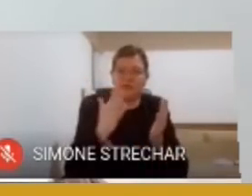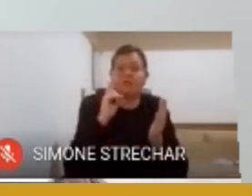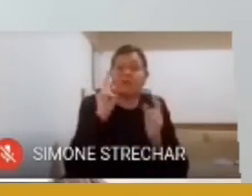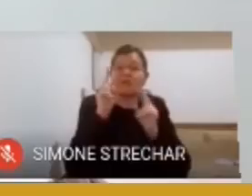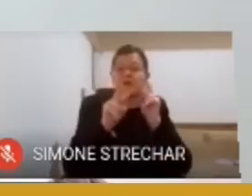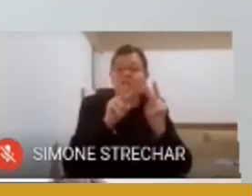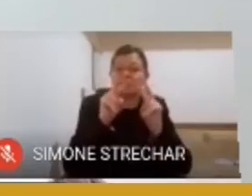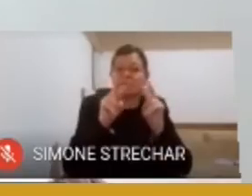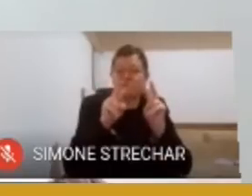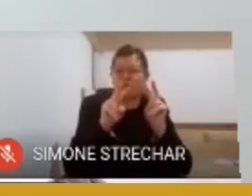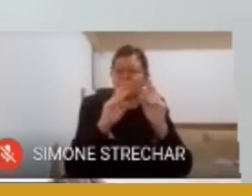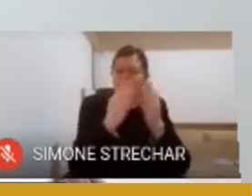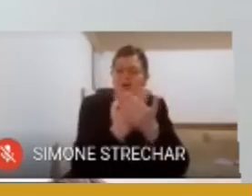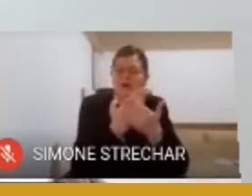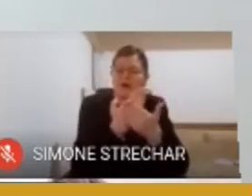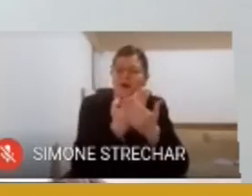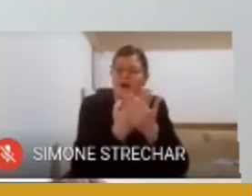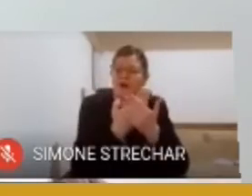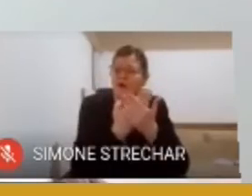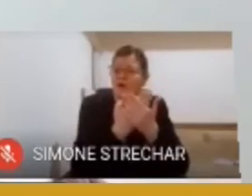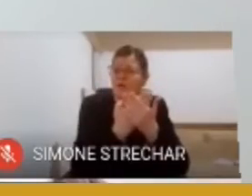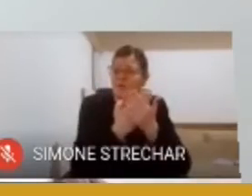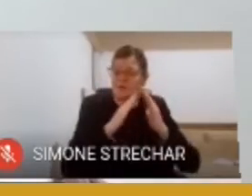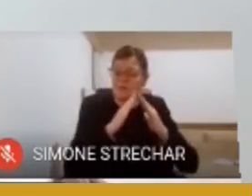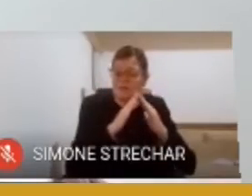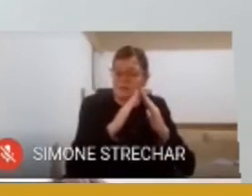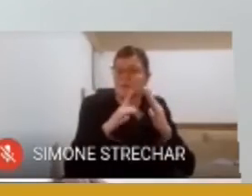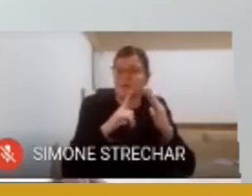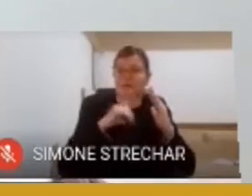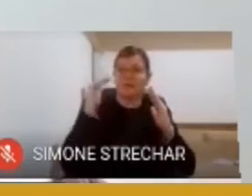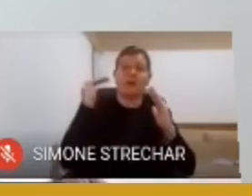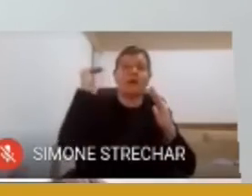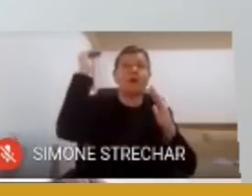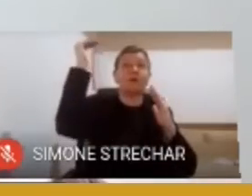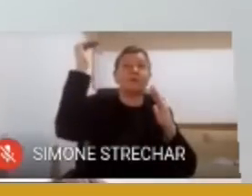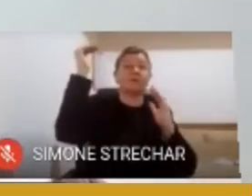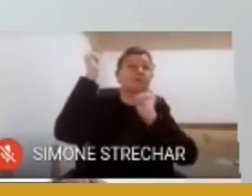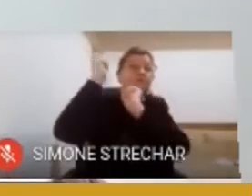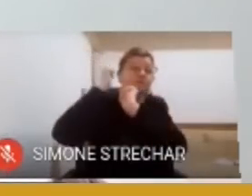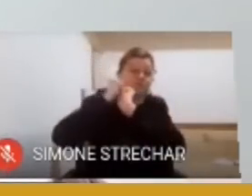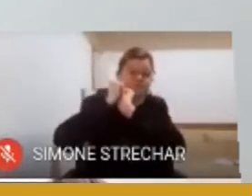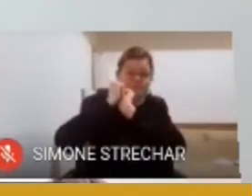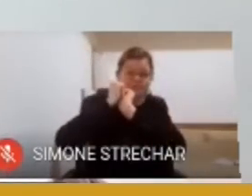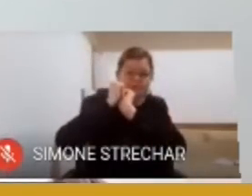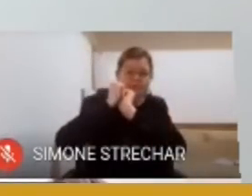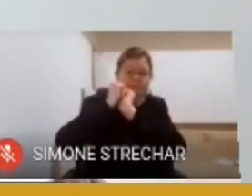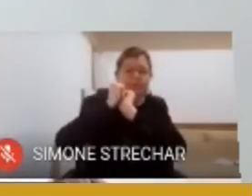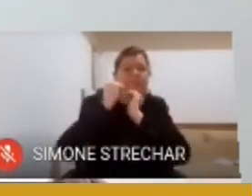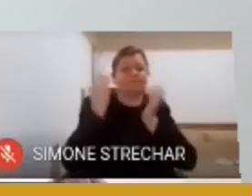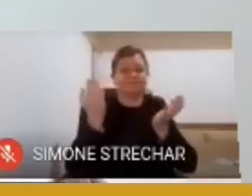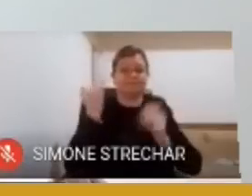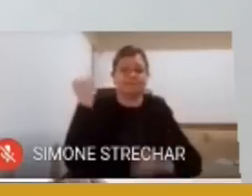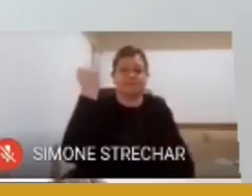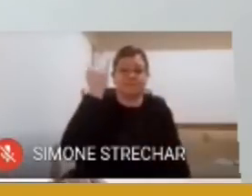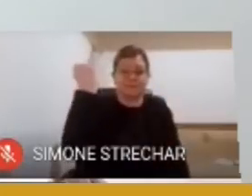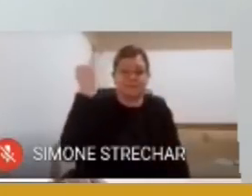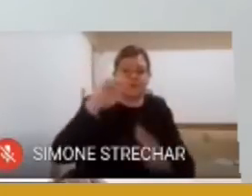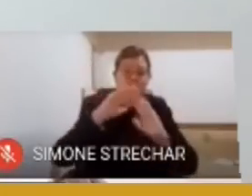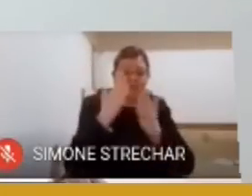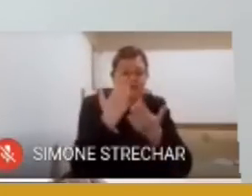eu acho que é primordial a escola pautar que é contra toda e qualquer forma de